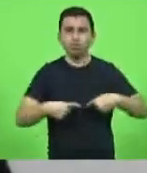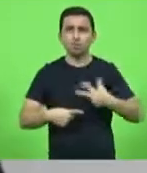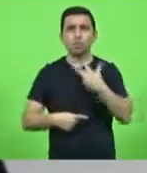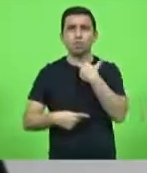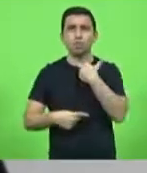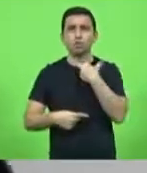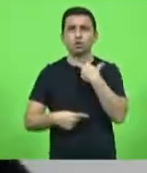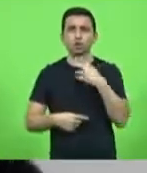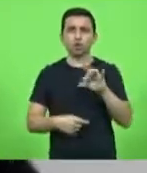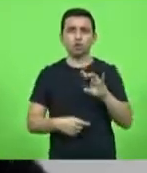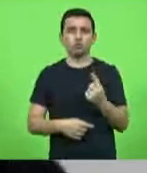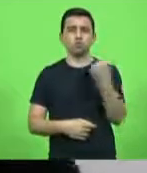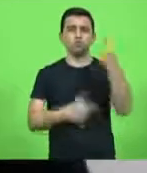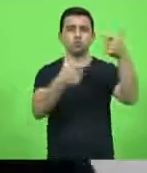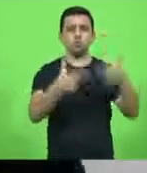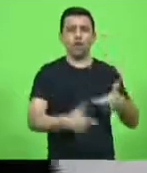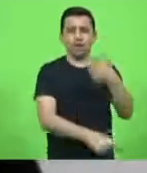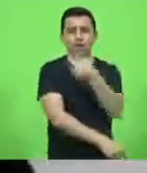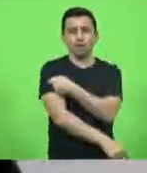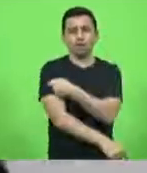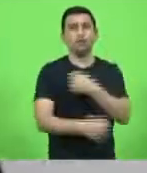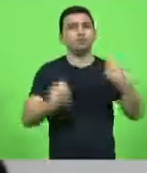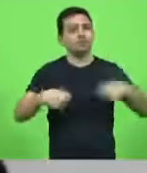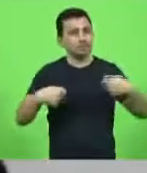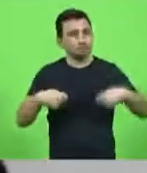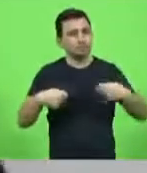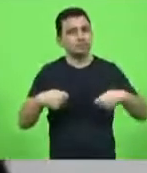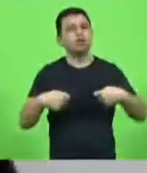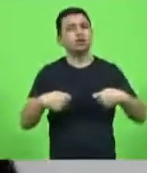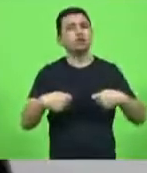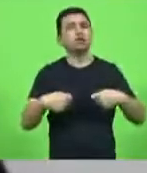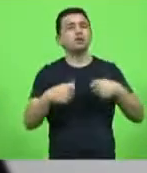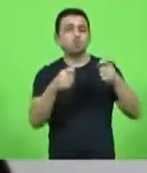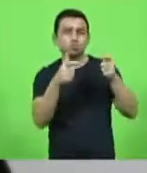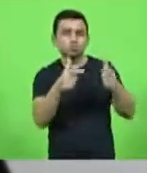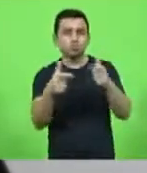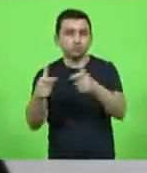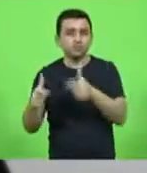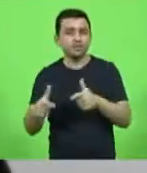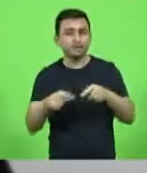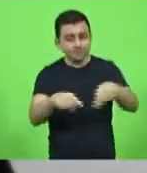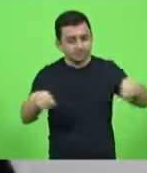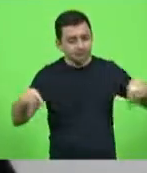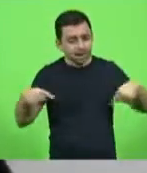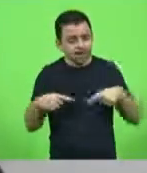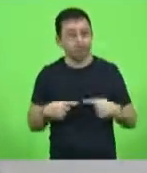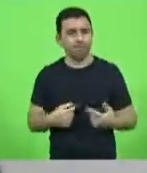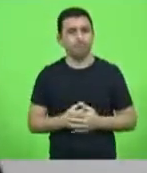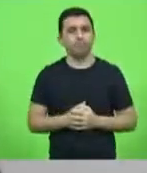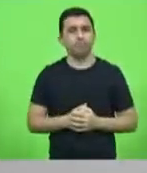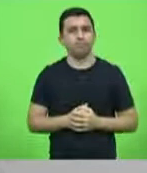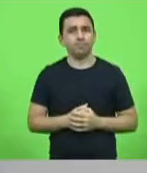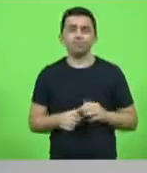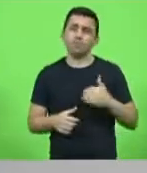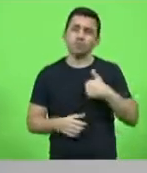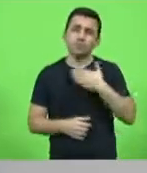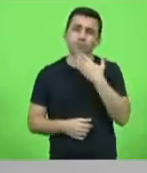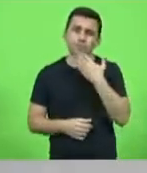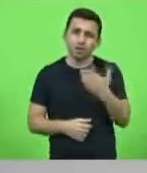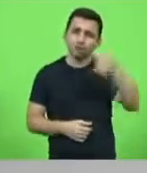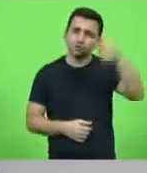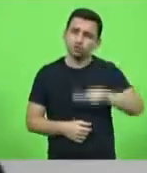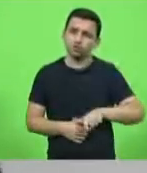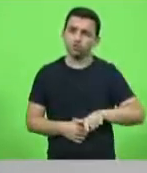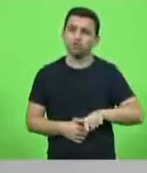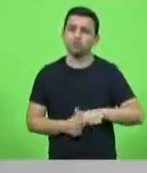a unidade Central vacinando tem que botar essas vacinas das salas de vacinas então é um apelo mais